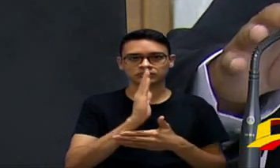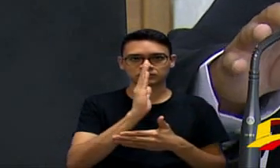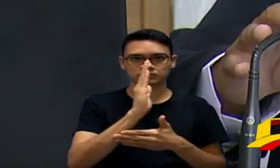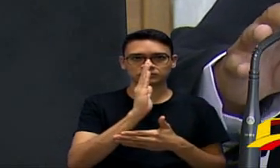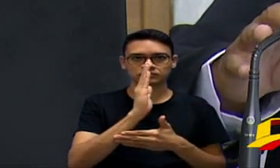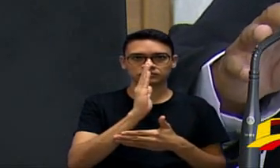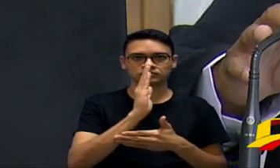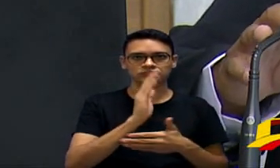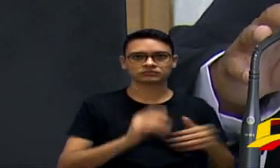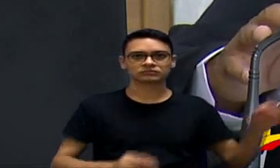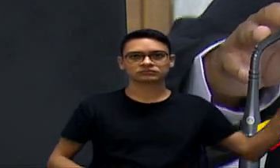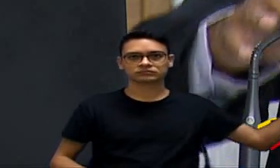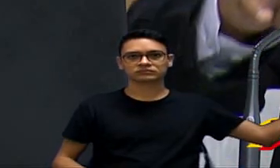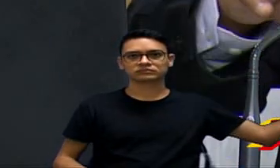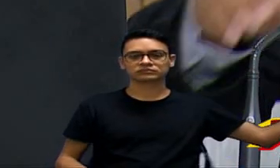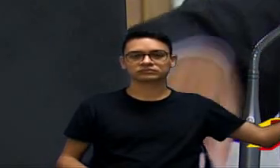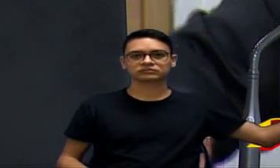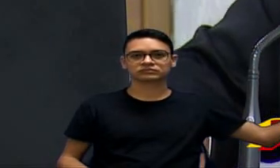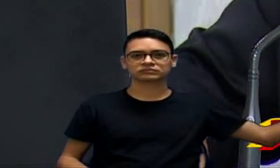Aprovado.